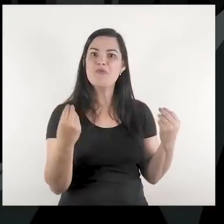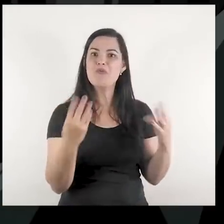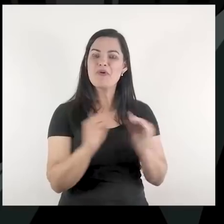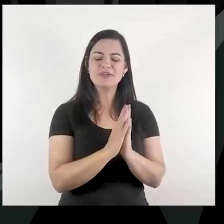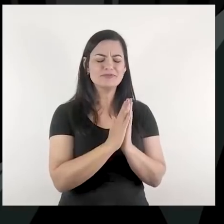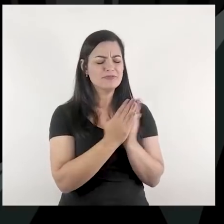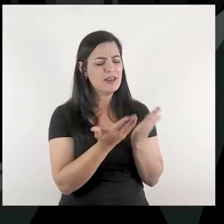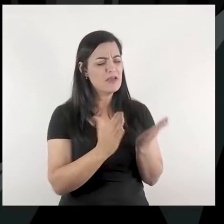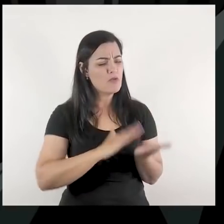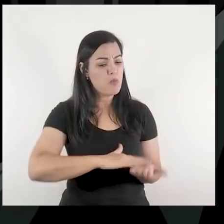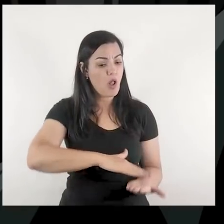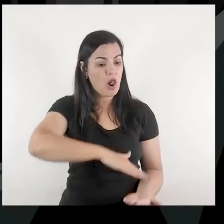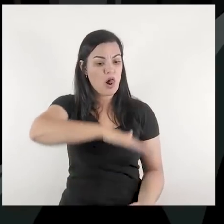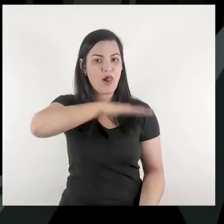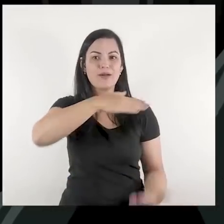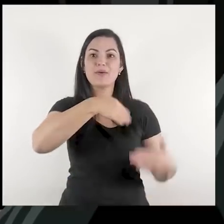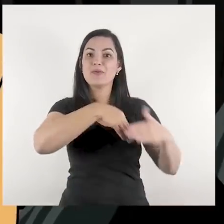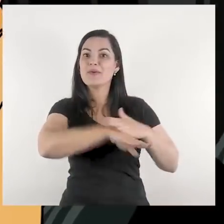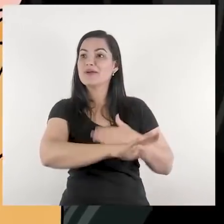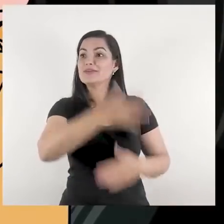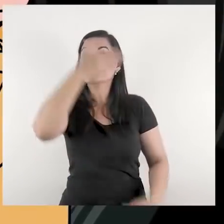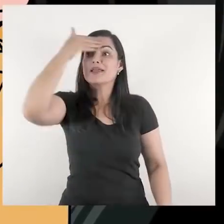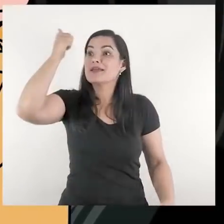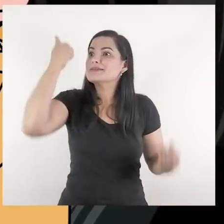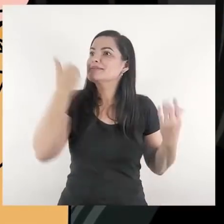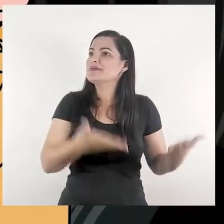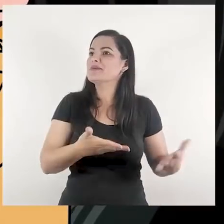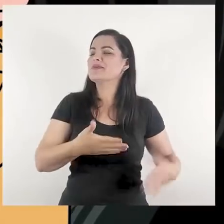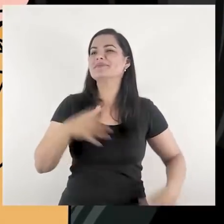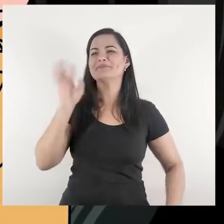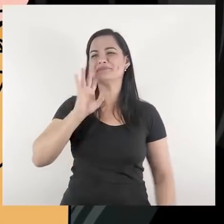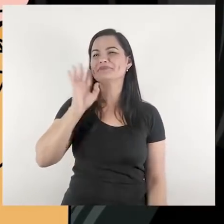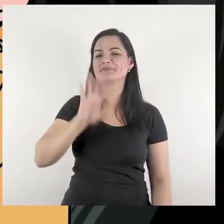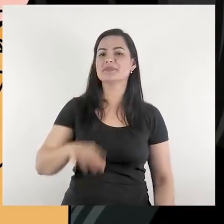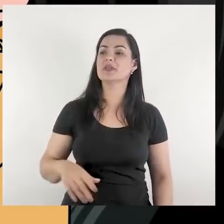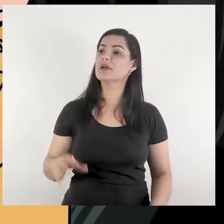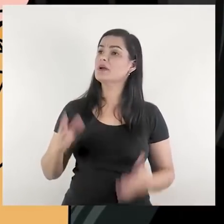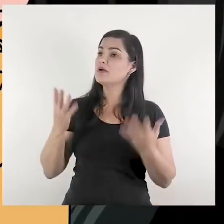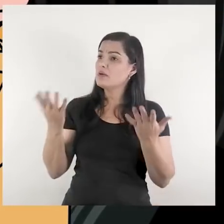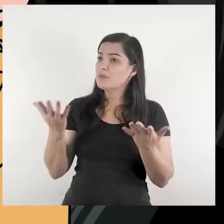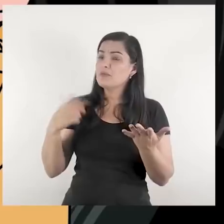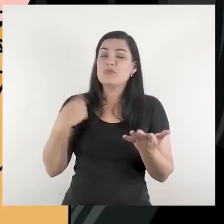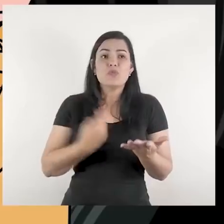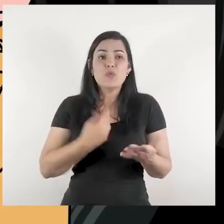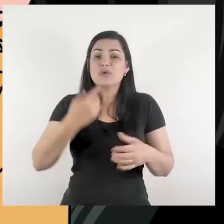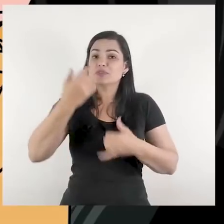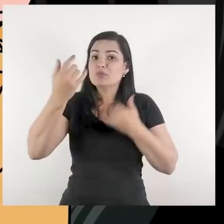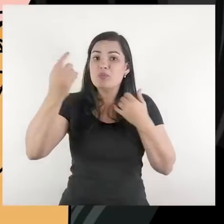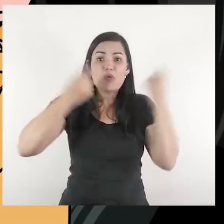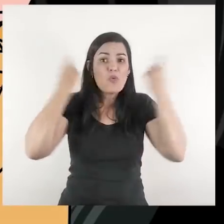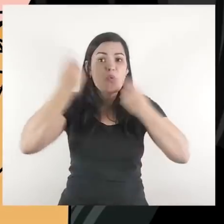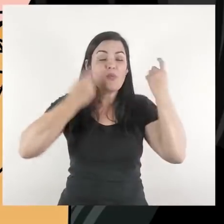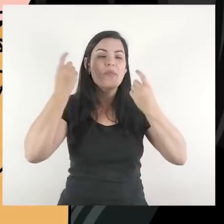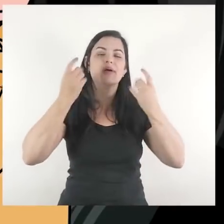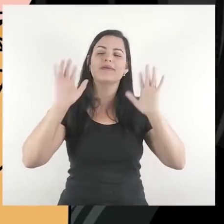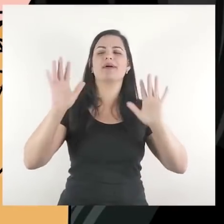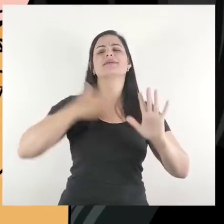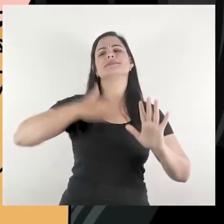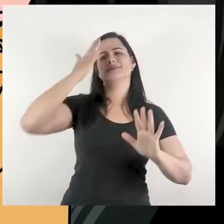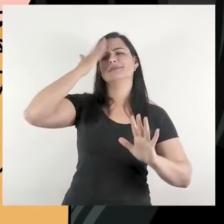senhor estava preso. Ficamos preocupados. Ora, eu sabia que os agentes da OSTRA me